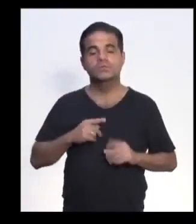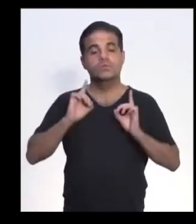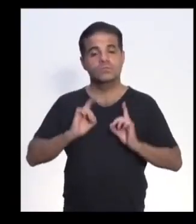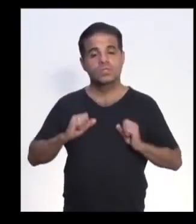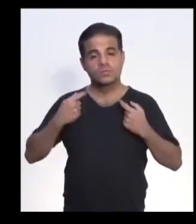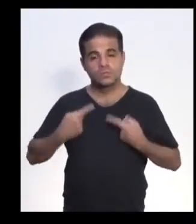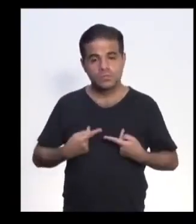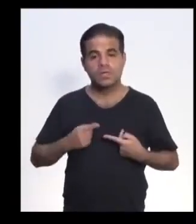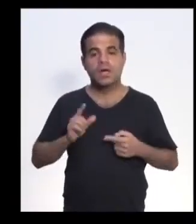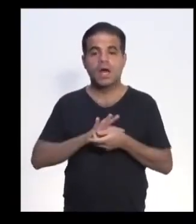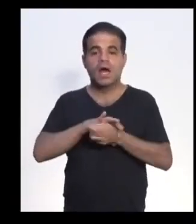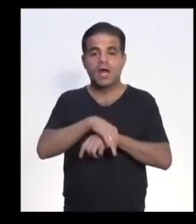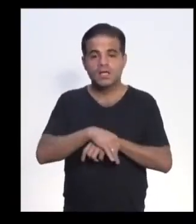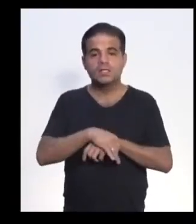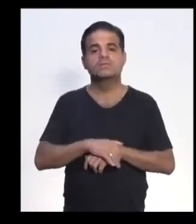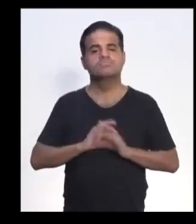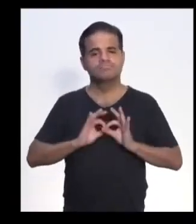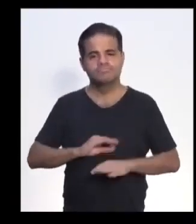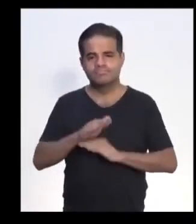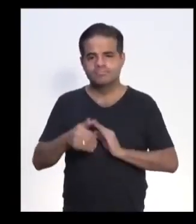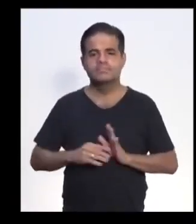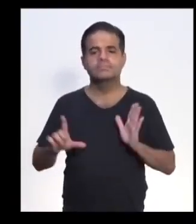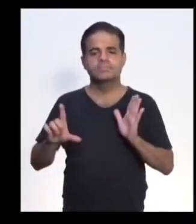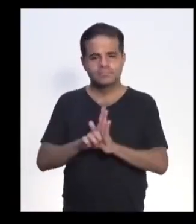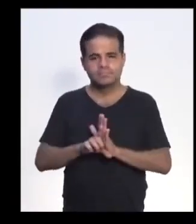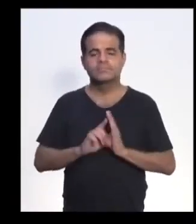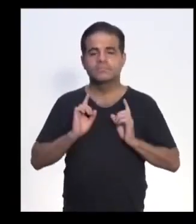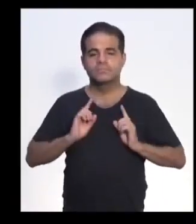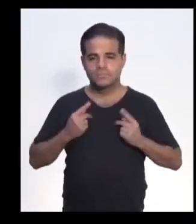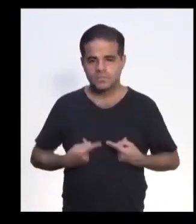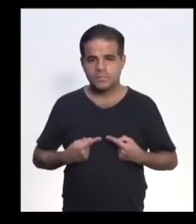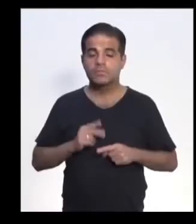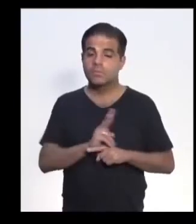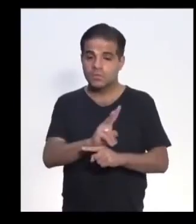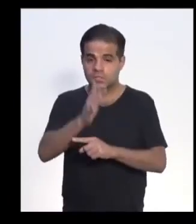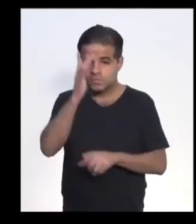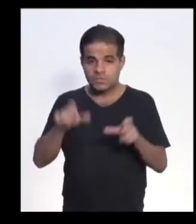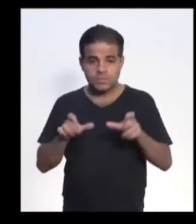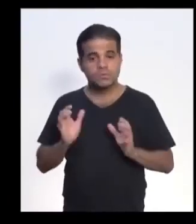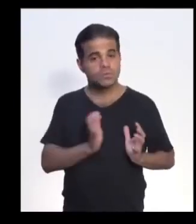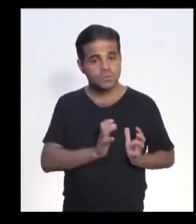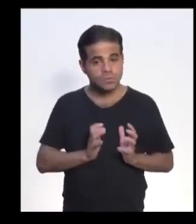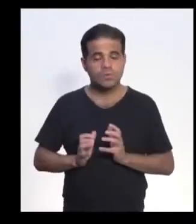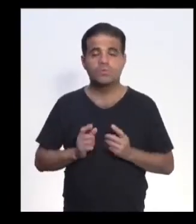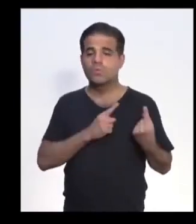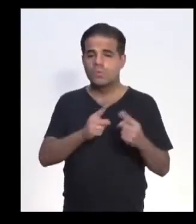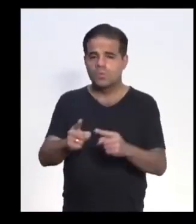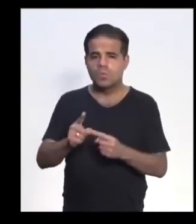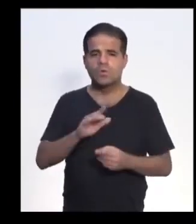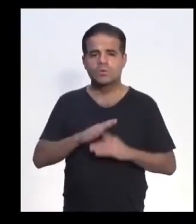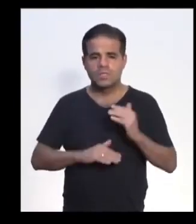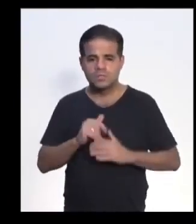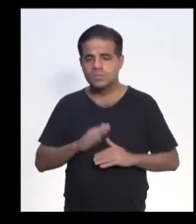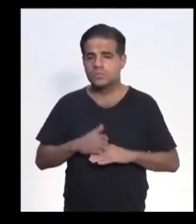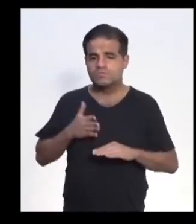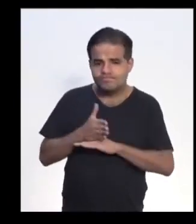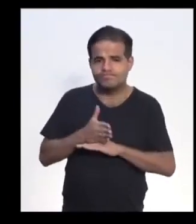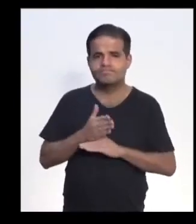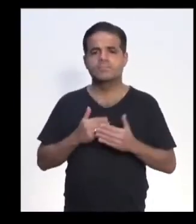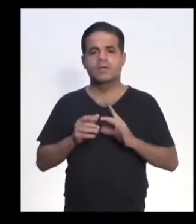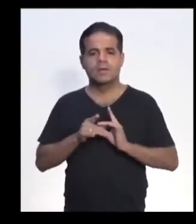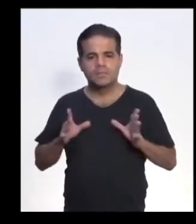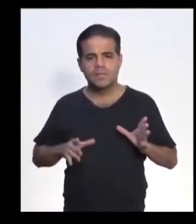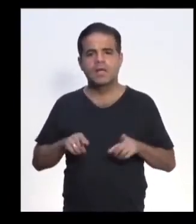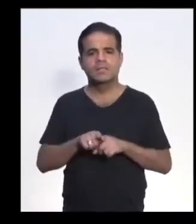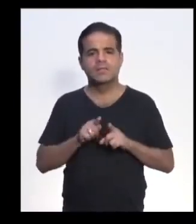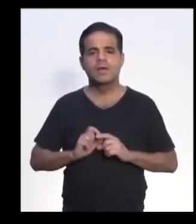direitos humanos são garantidos legalmente pela Lei de Direitos Humanos, protegendo indivíduos e grupos contra ações que interferem nas liberdades fundamentais